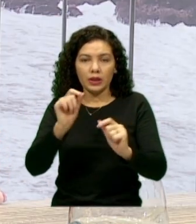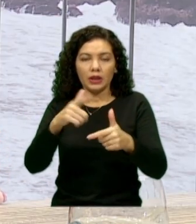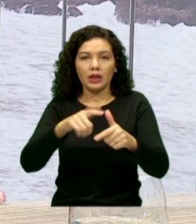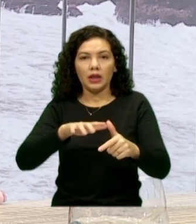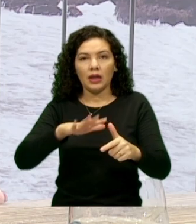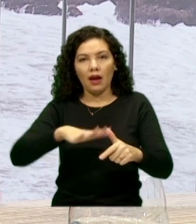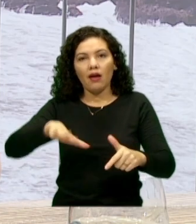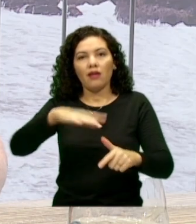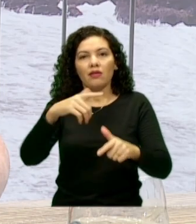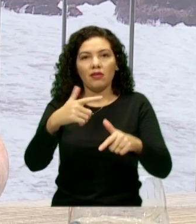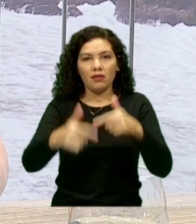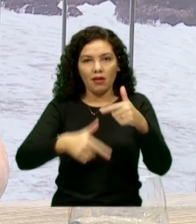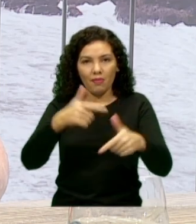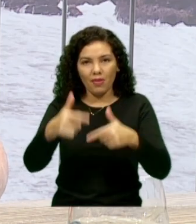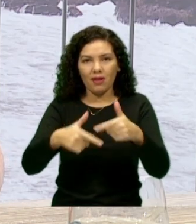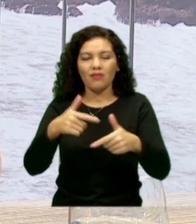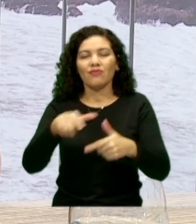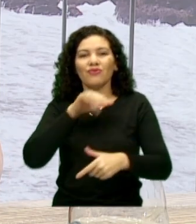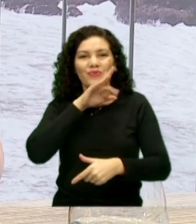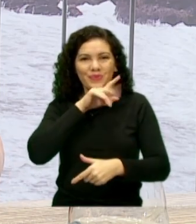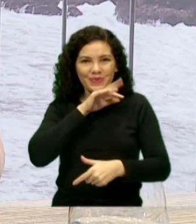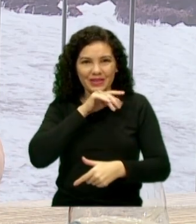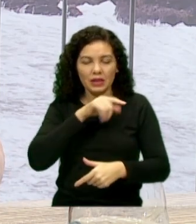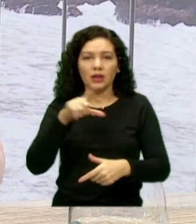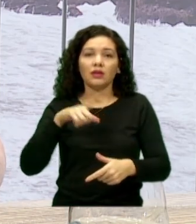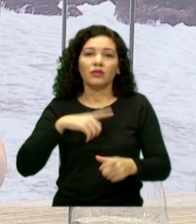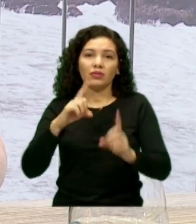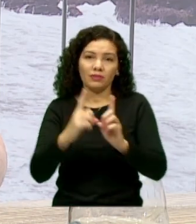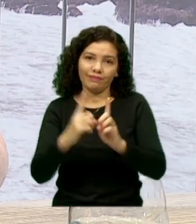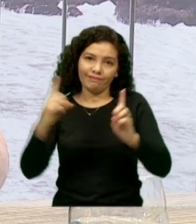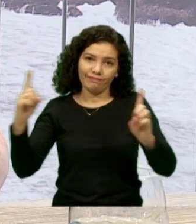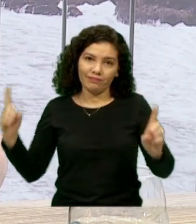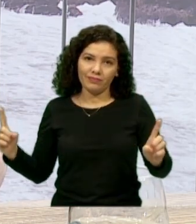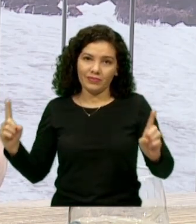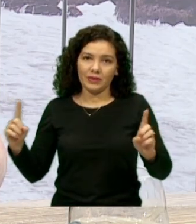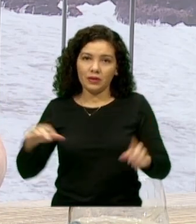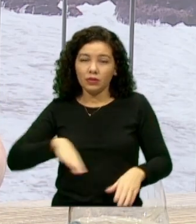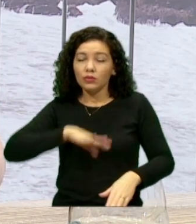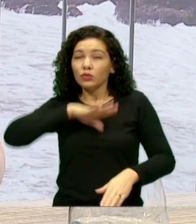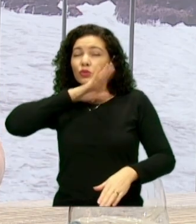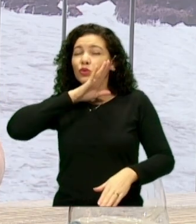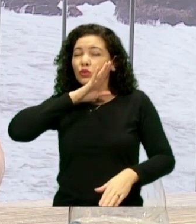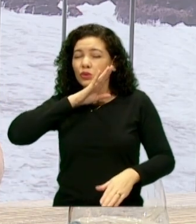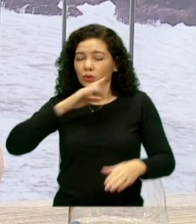tendo muito afastamento, ou por burnout, ou por